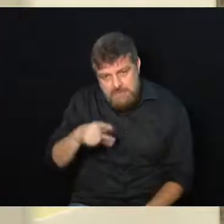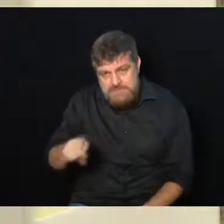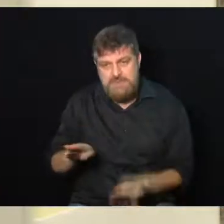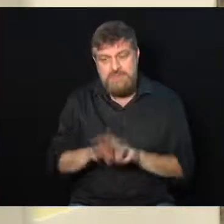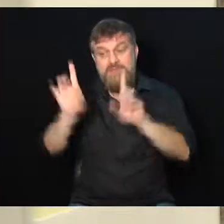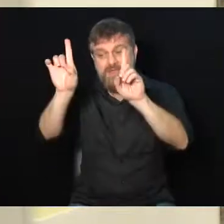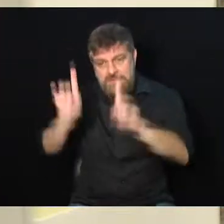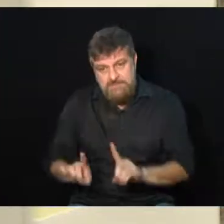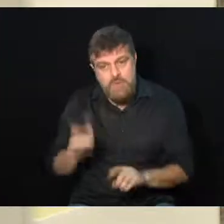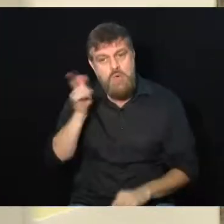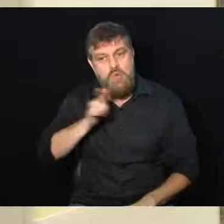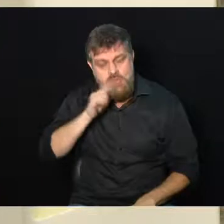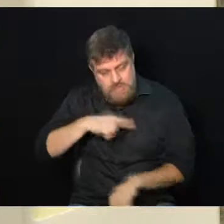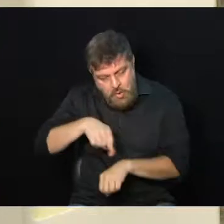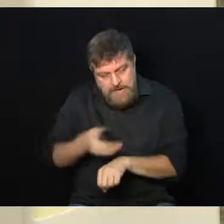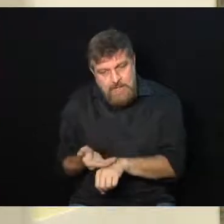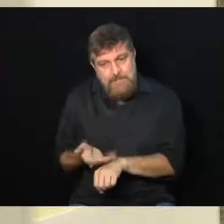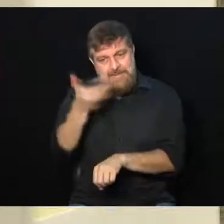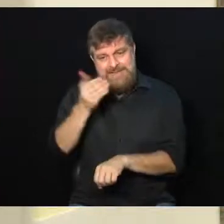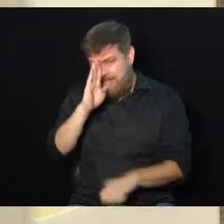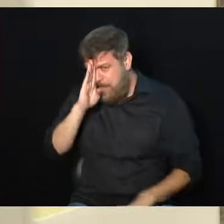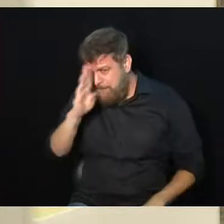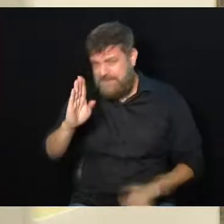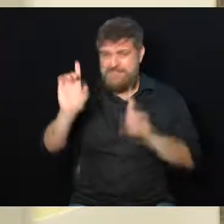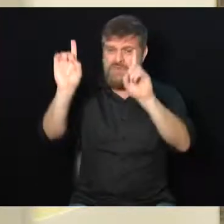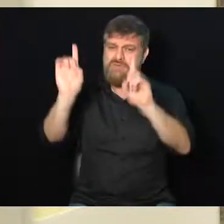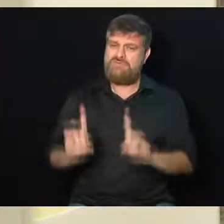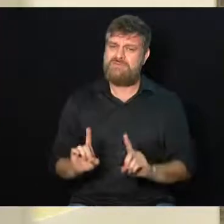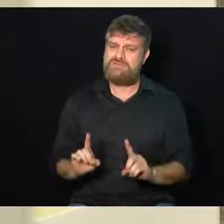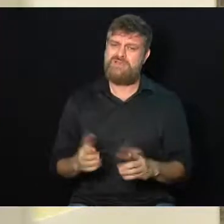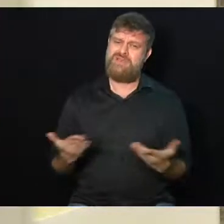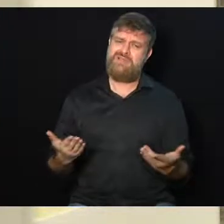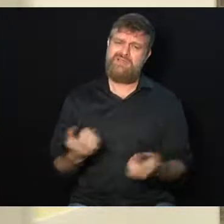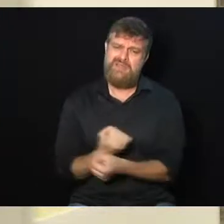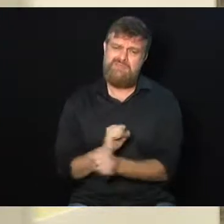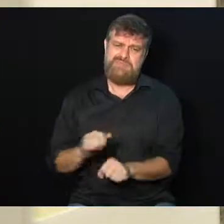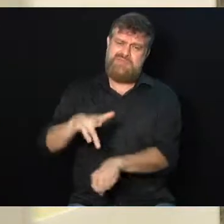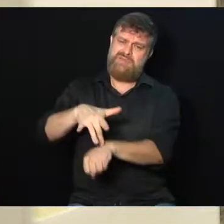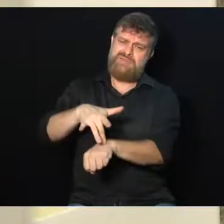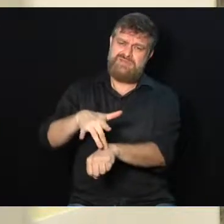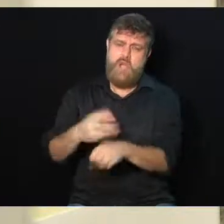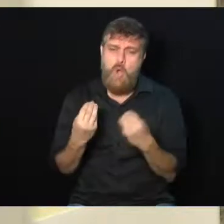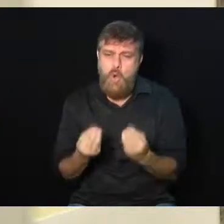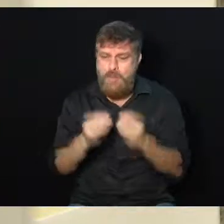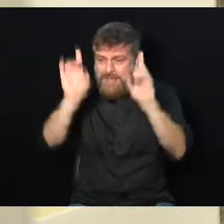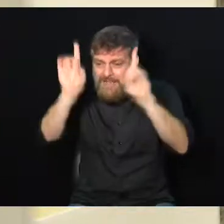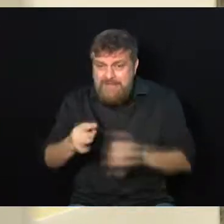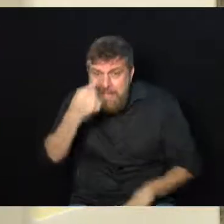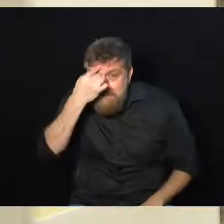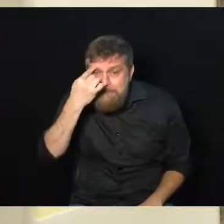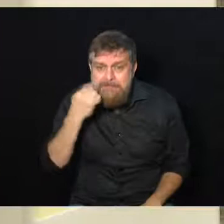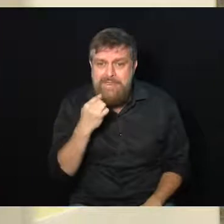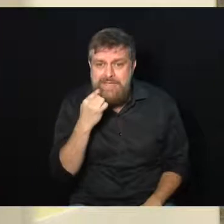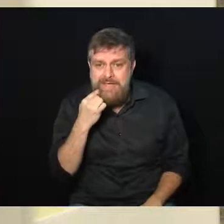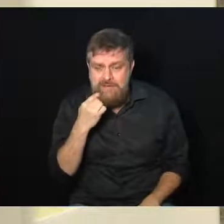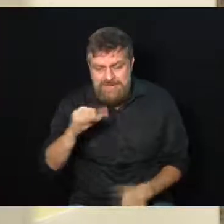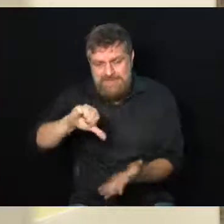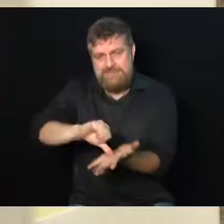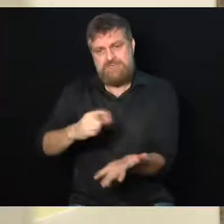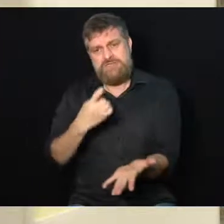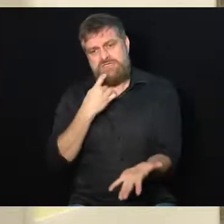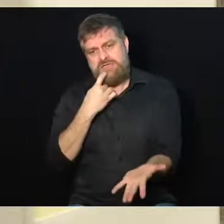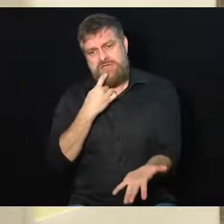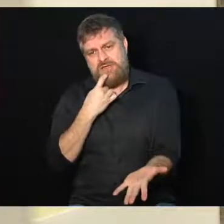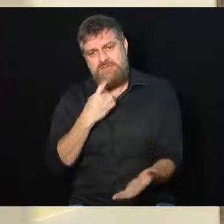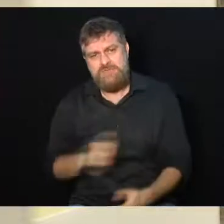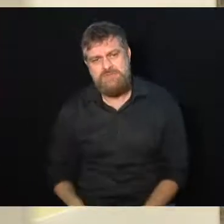pessoas com deficientes, principalmente deficiente. Gente, é um absurdo o deficiente ter meia hora na área central ali da